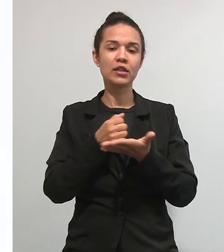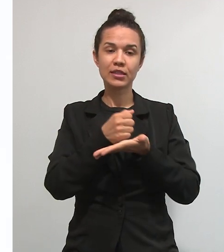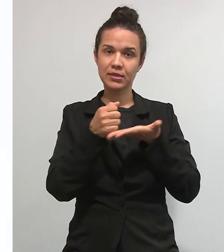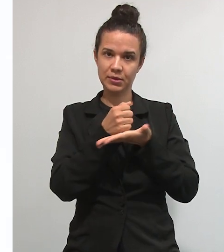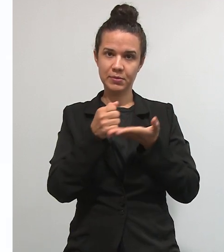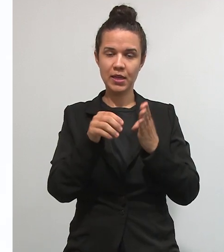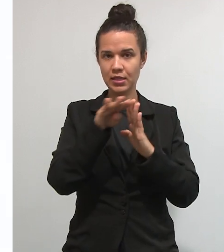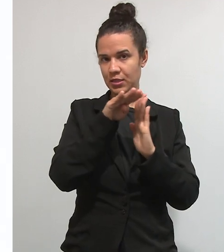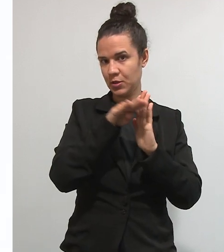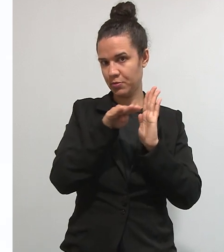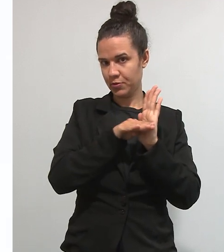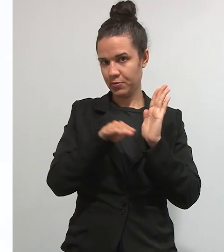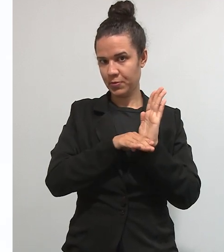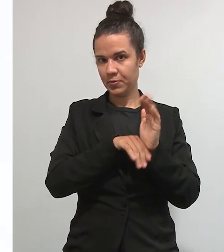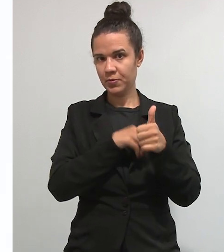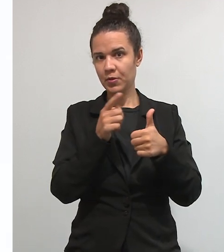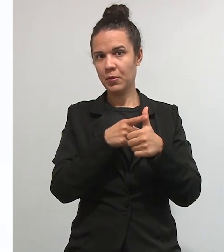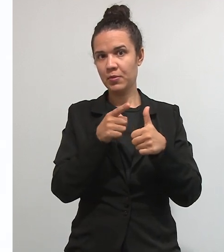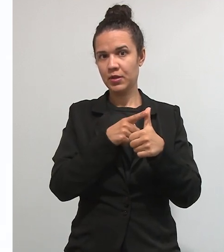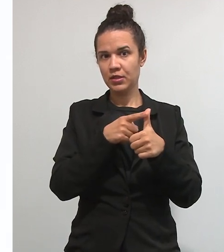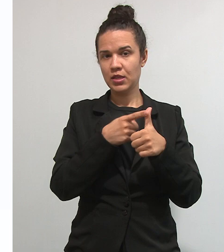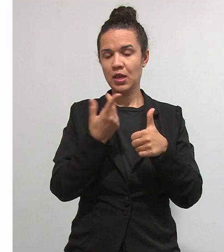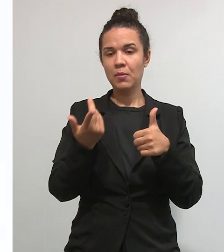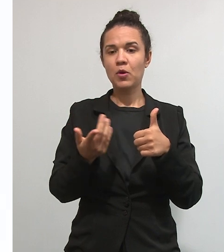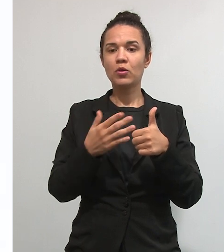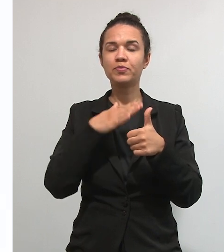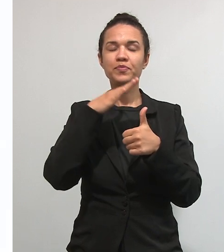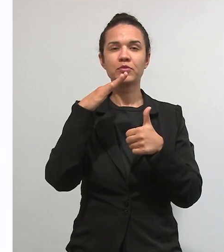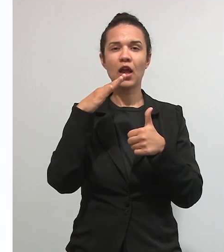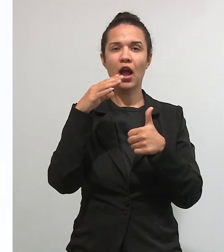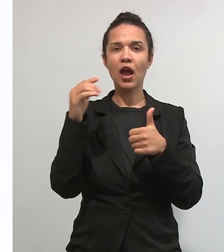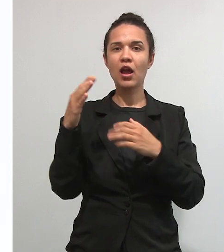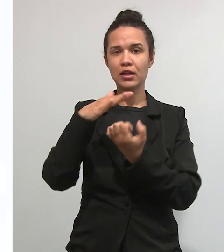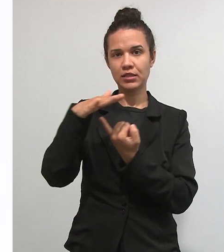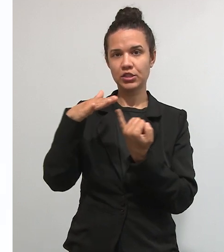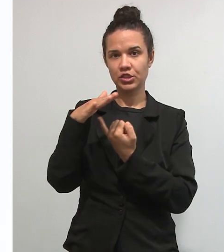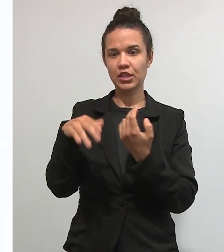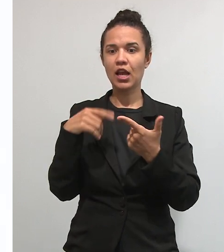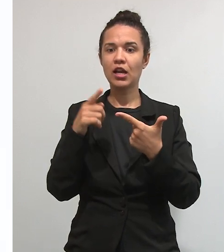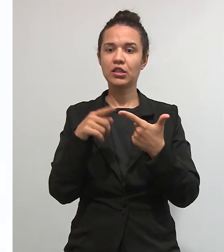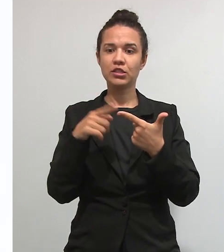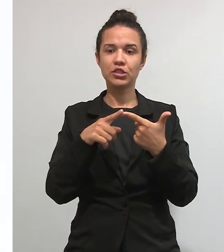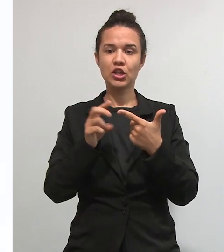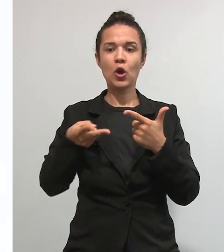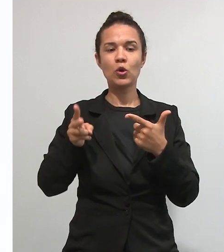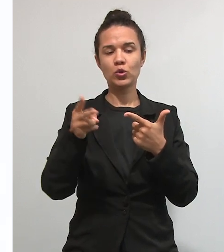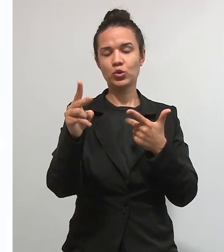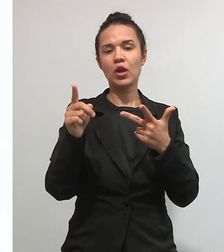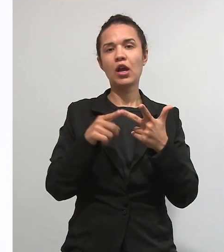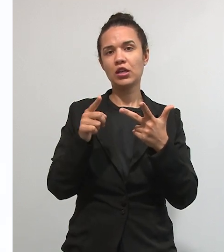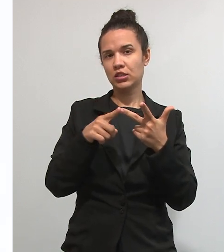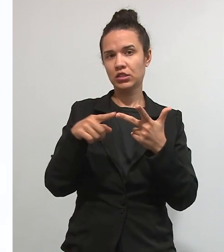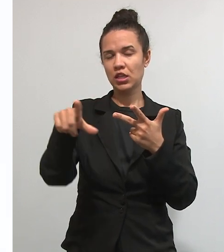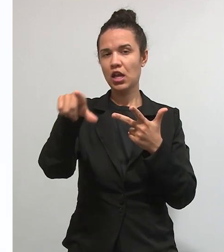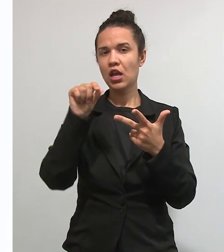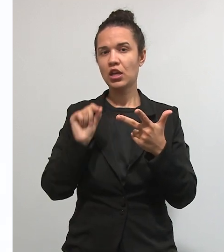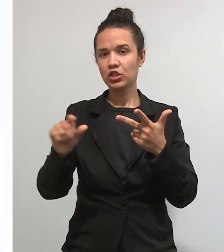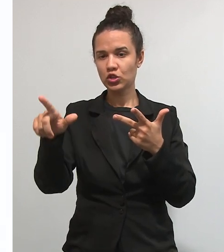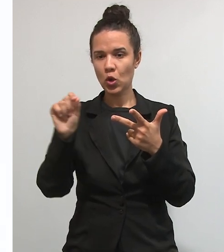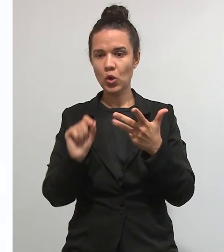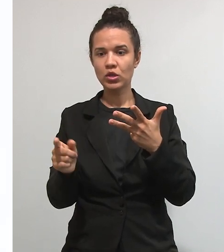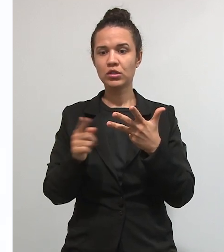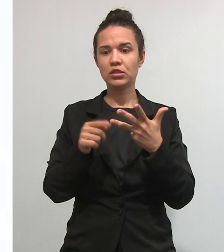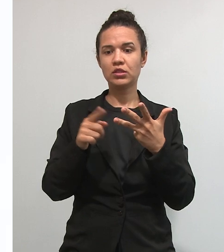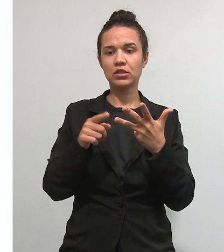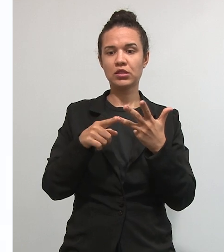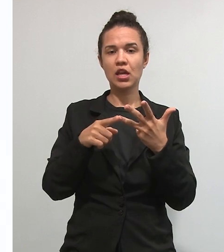o princípio da entidade, da continuidade, da oportunidade, do princípio do registro pelo valor